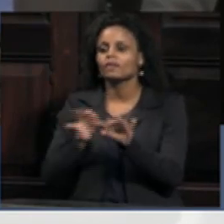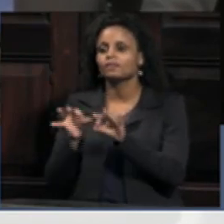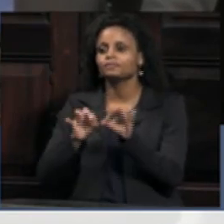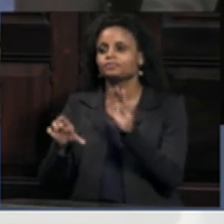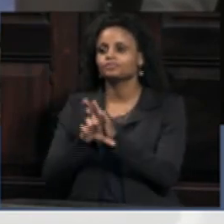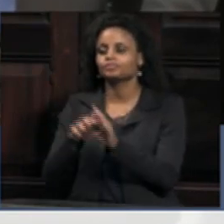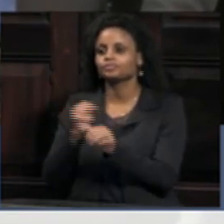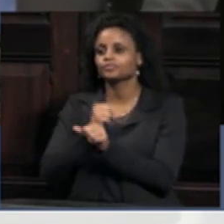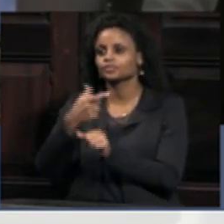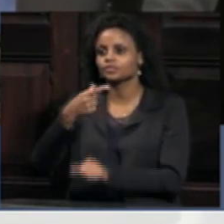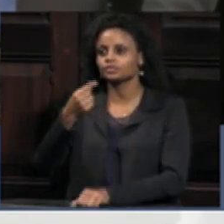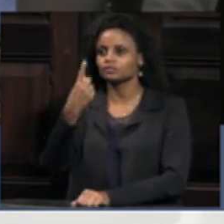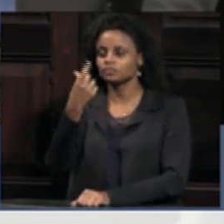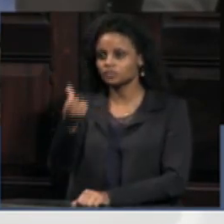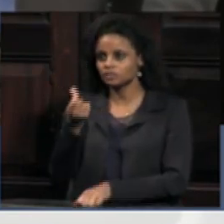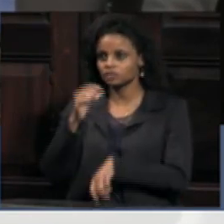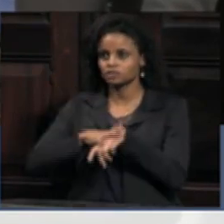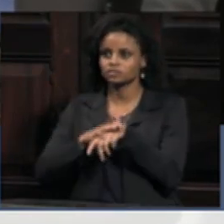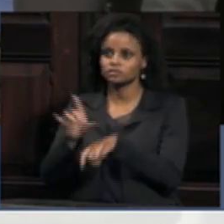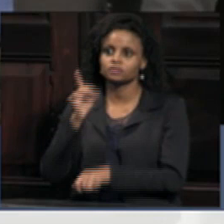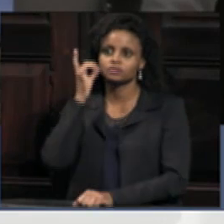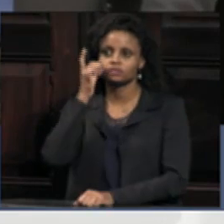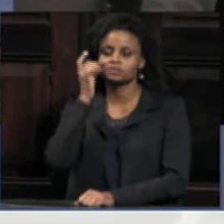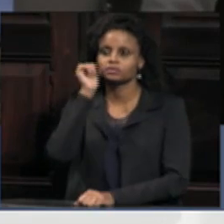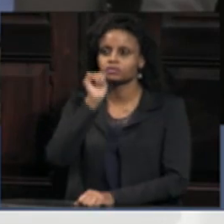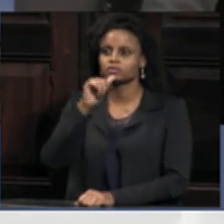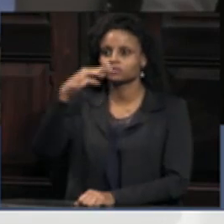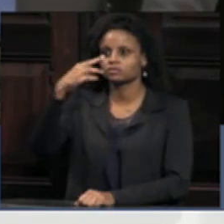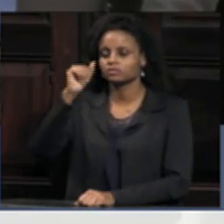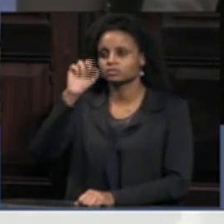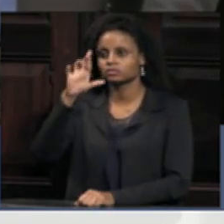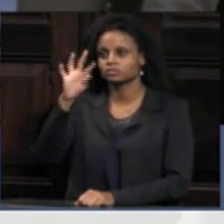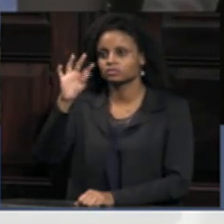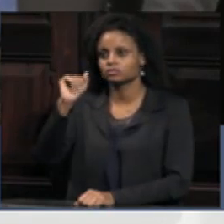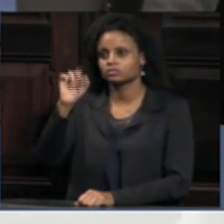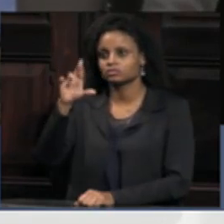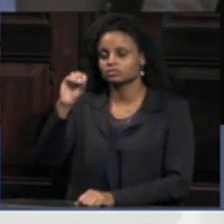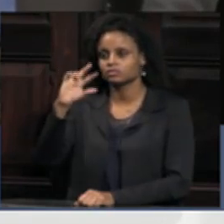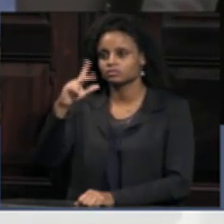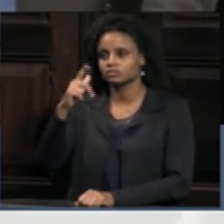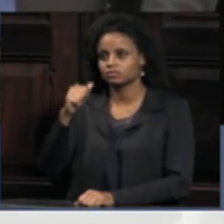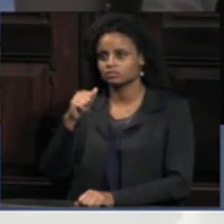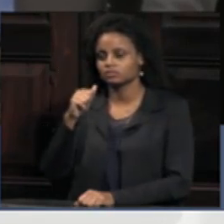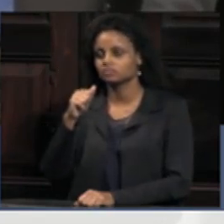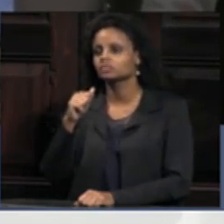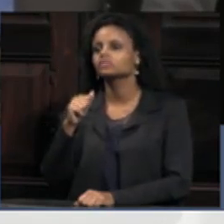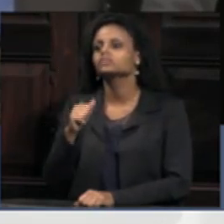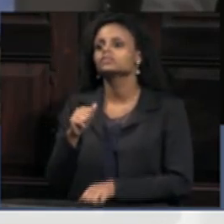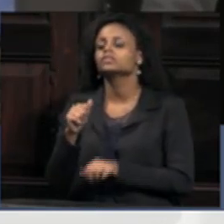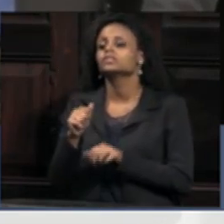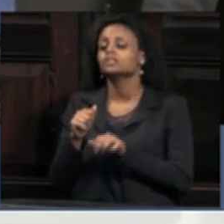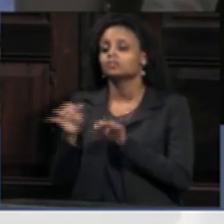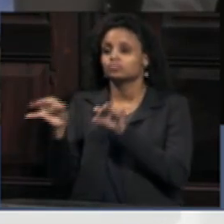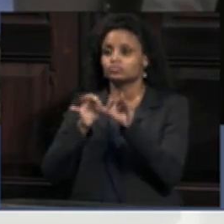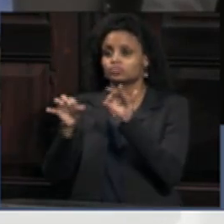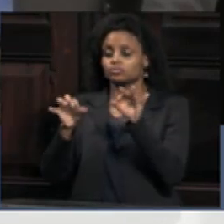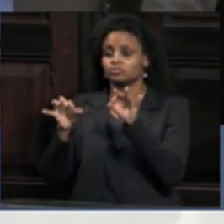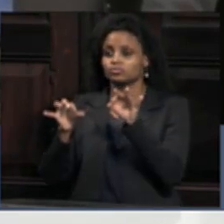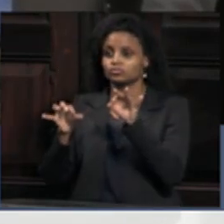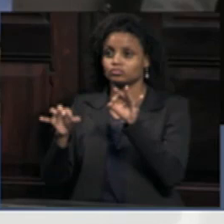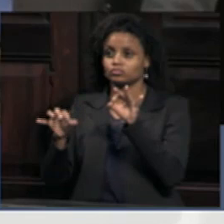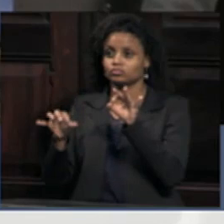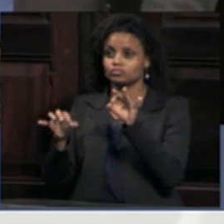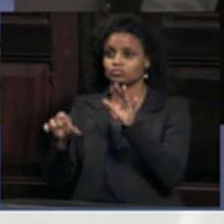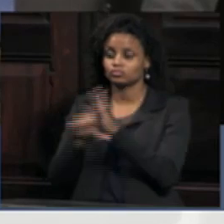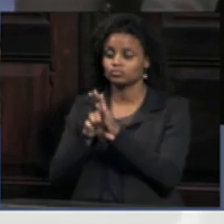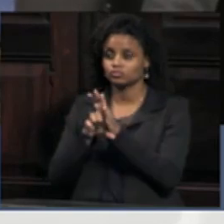1885/2016, de autoria da deputada Marta Rocha. Veto total oposto ao projeto de lei 1821A, autoria do